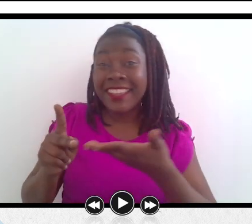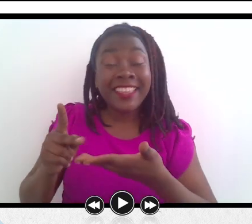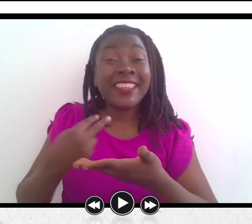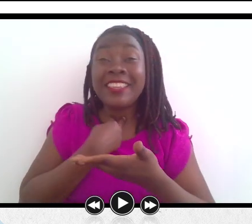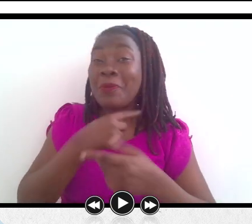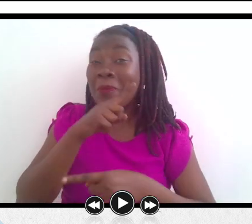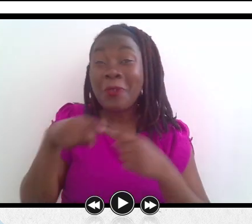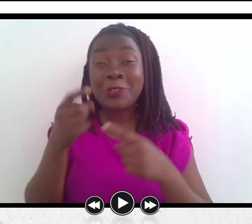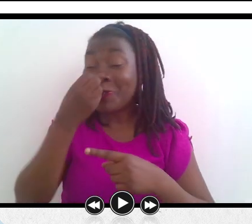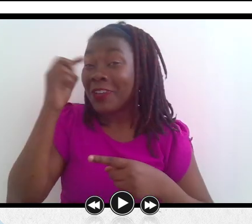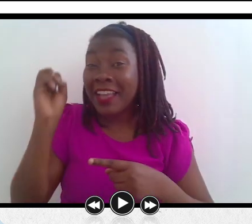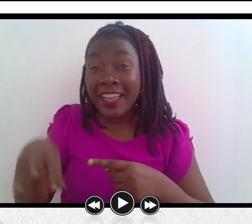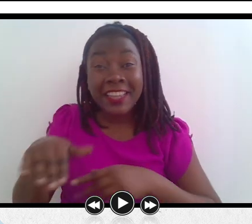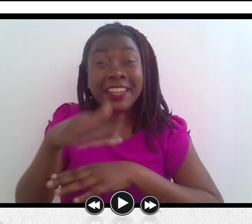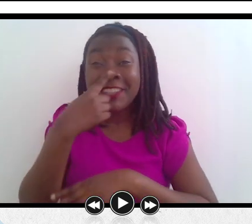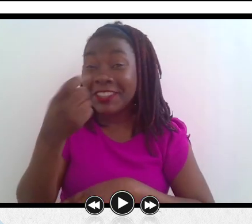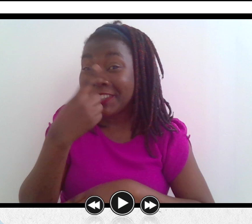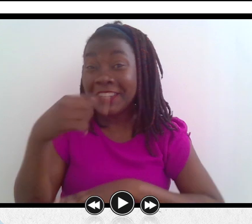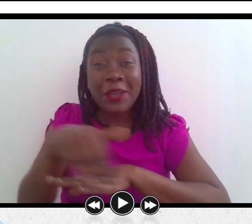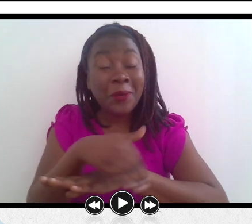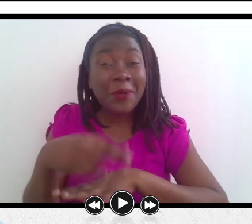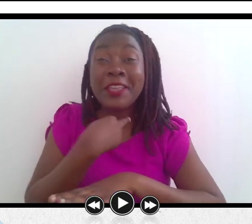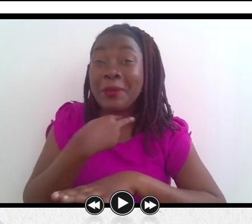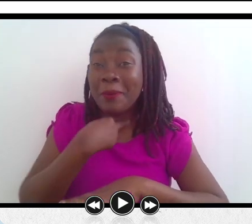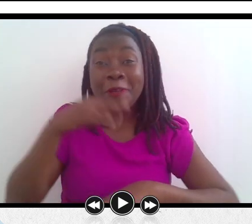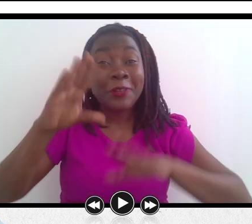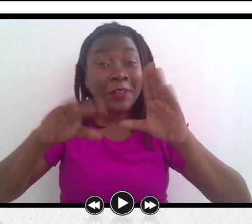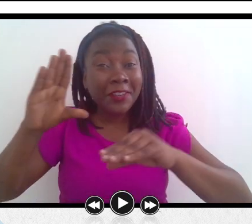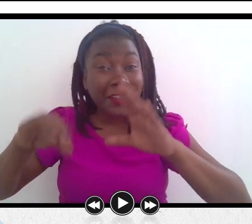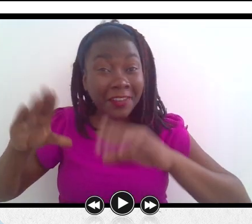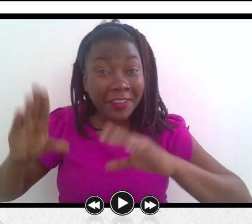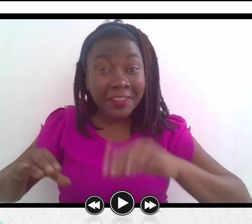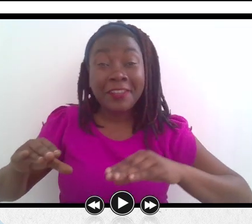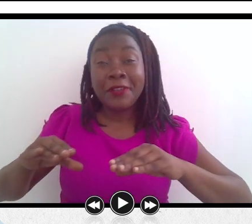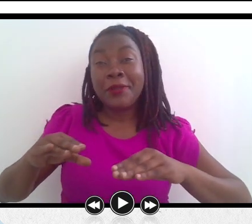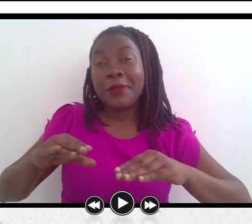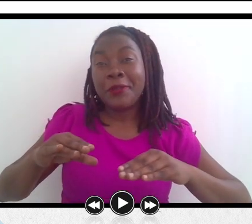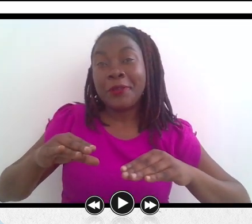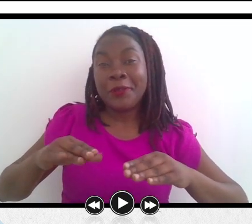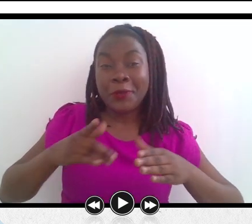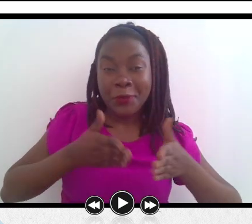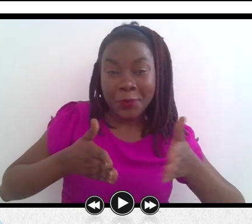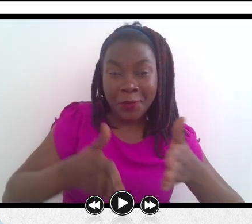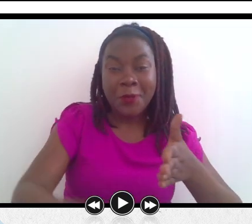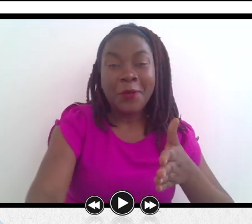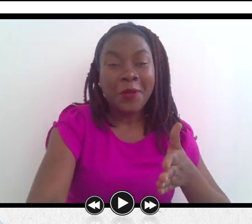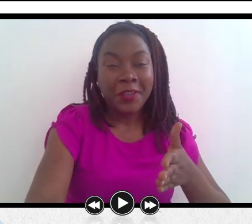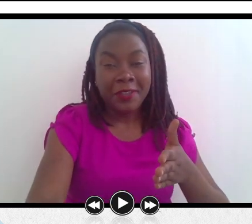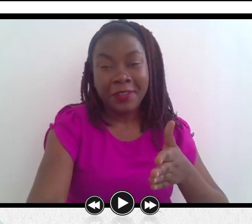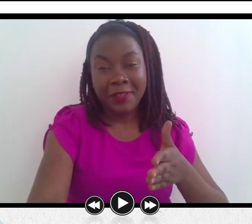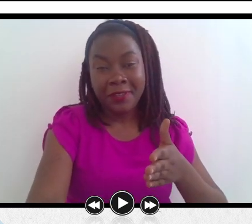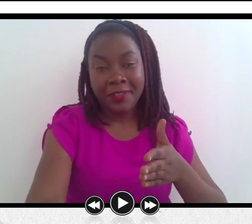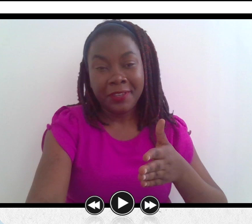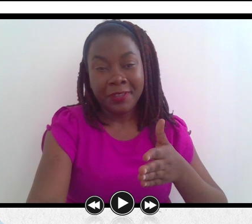grande problema no Rio Grande do Sul recentemente. Programas de ações emergenciais, manual de drenagem, educação ambiental, tu